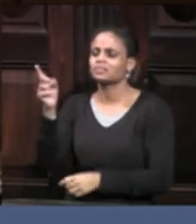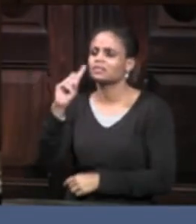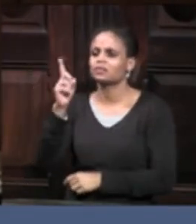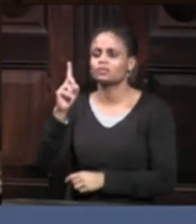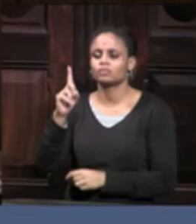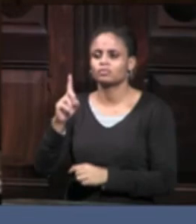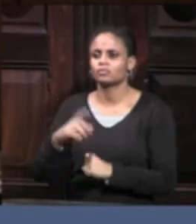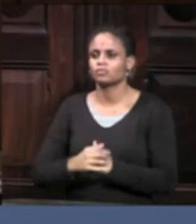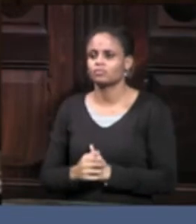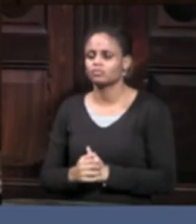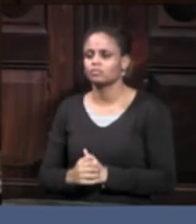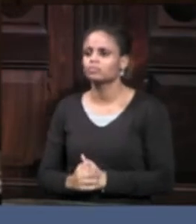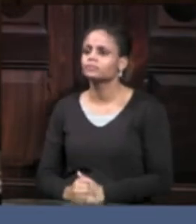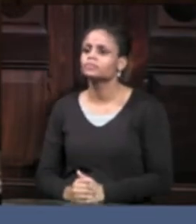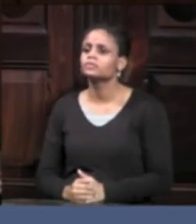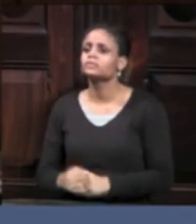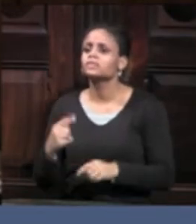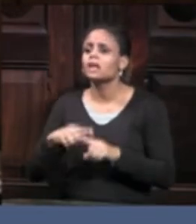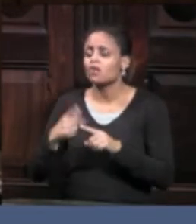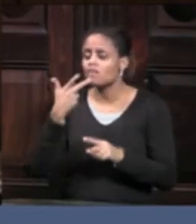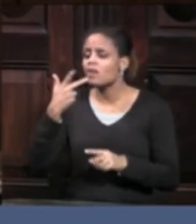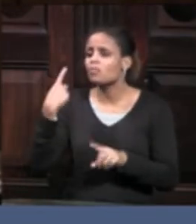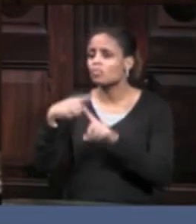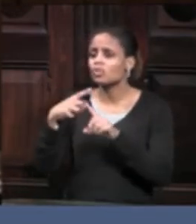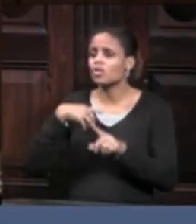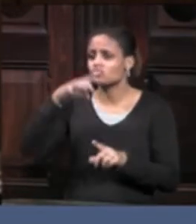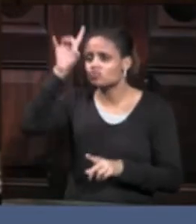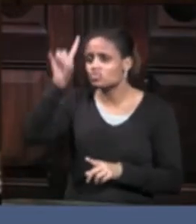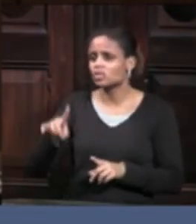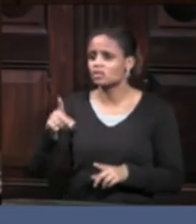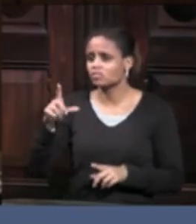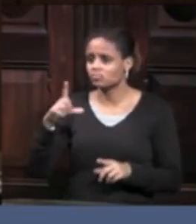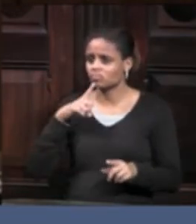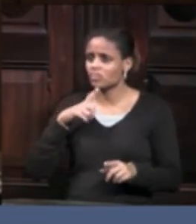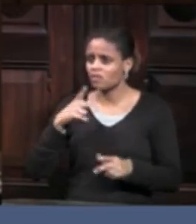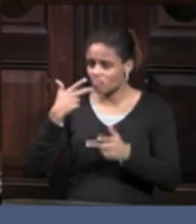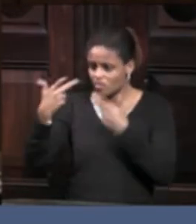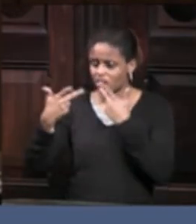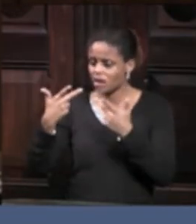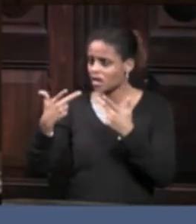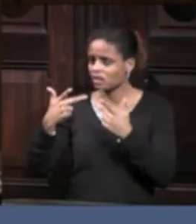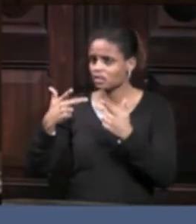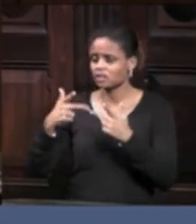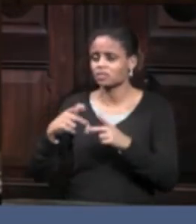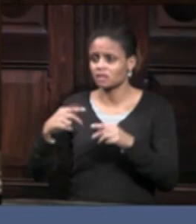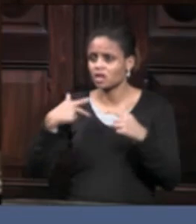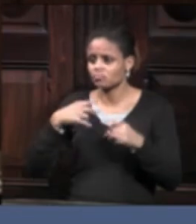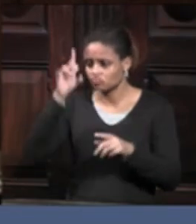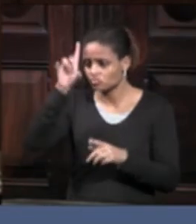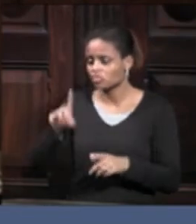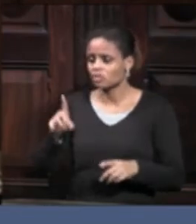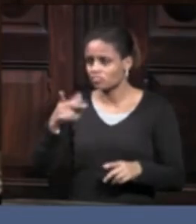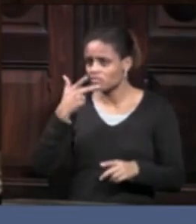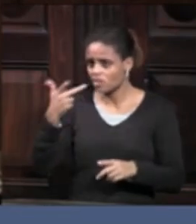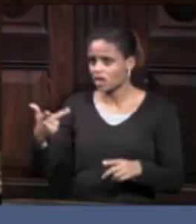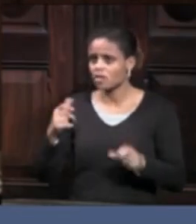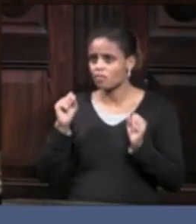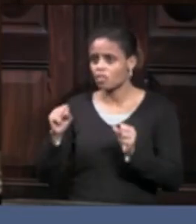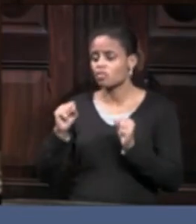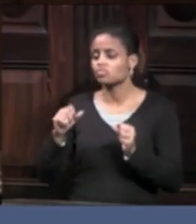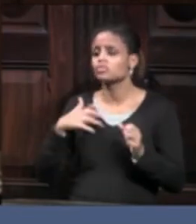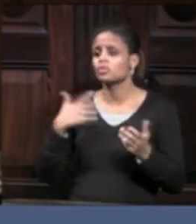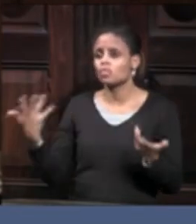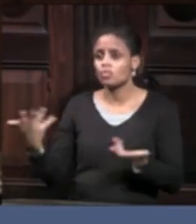tenho o direito de falar, eu tenho o direito de me expressar. E hoje, enquanto os sinos